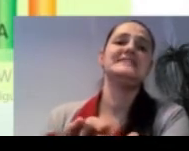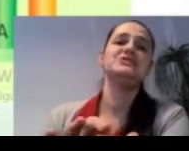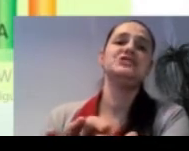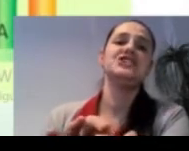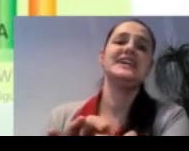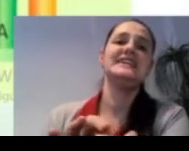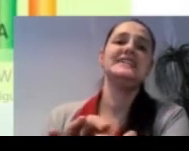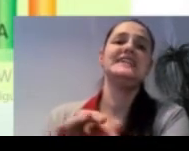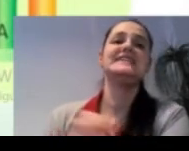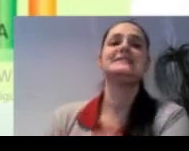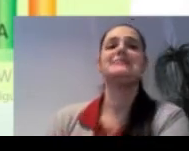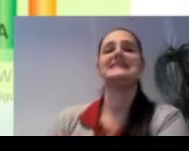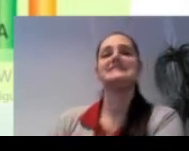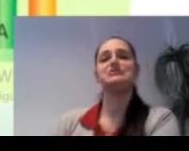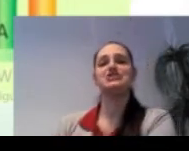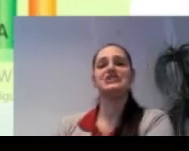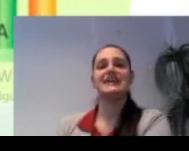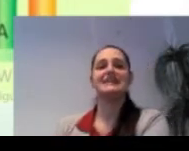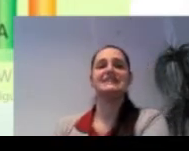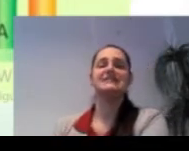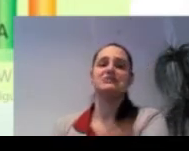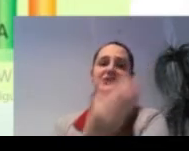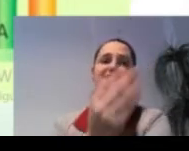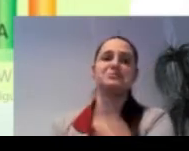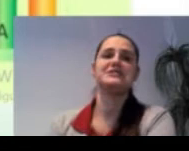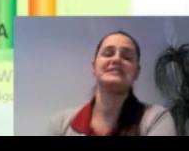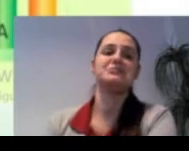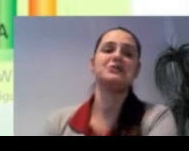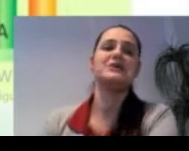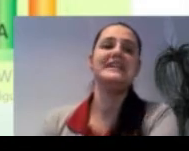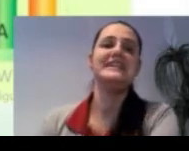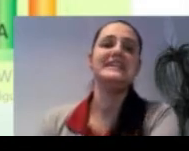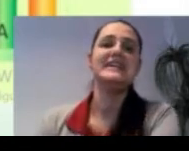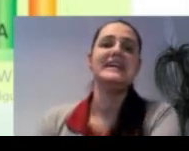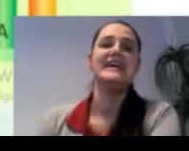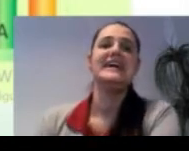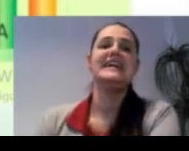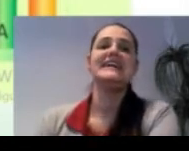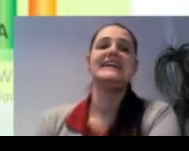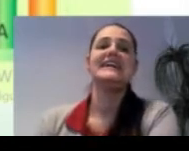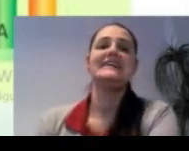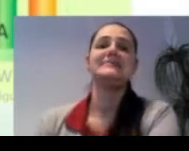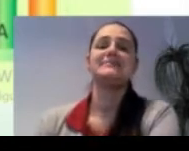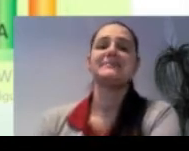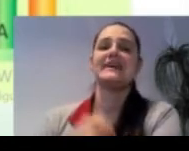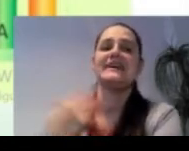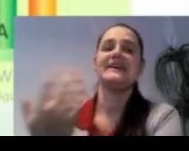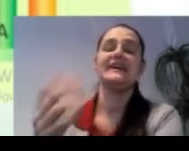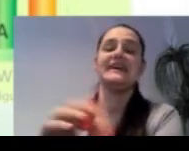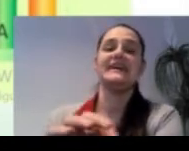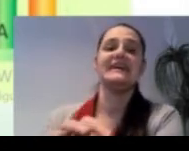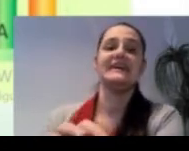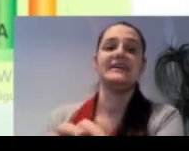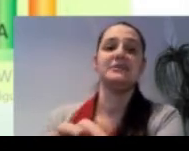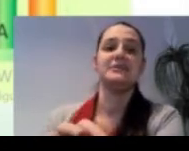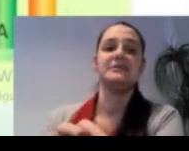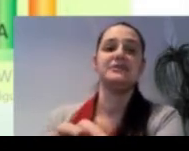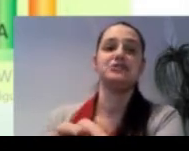aqui uma base nitrogenada e essa base nitrogenada, no caso, por exemplo, a guanina, ela é